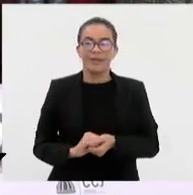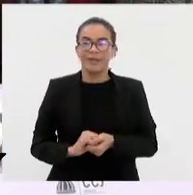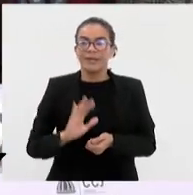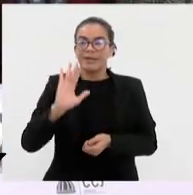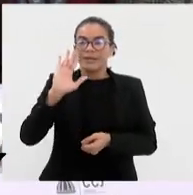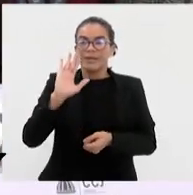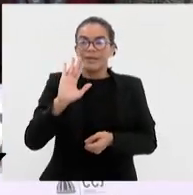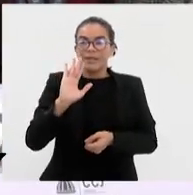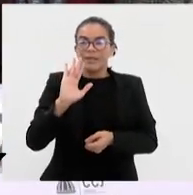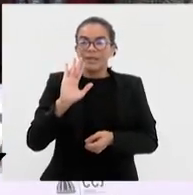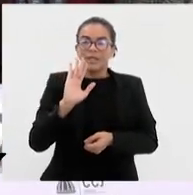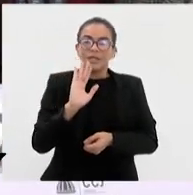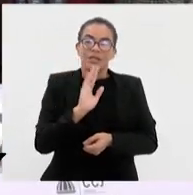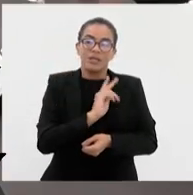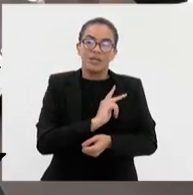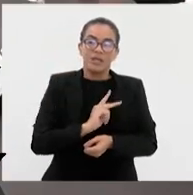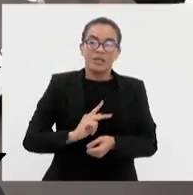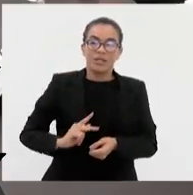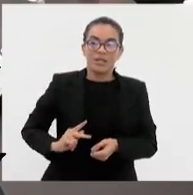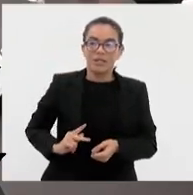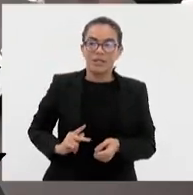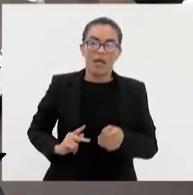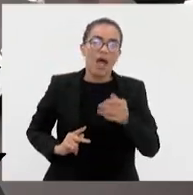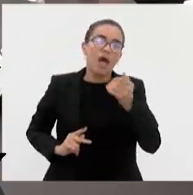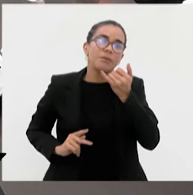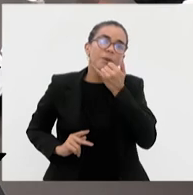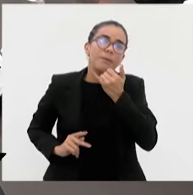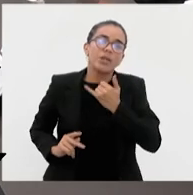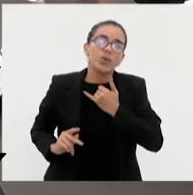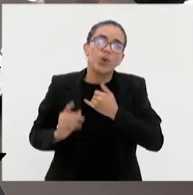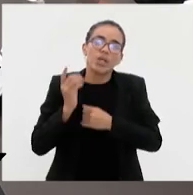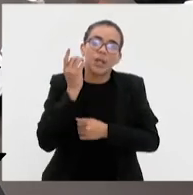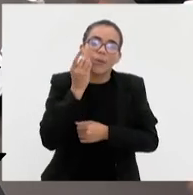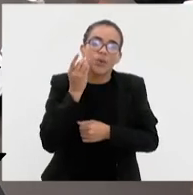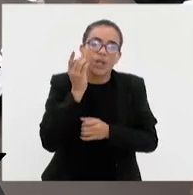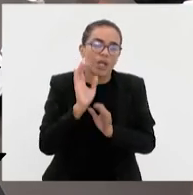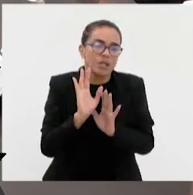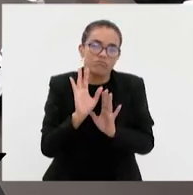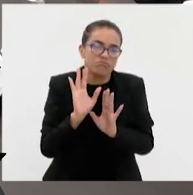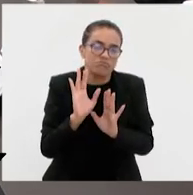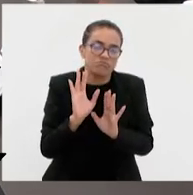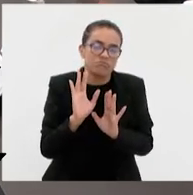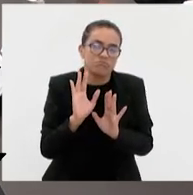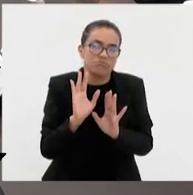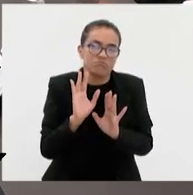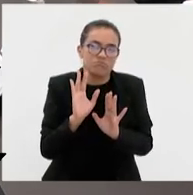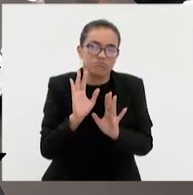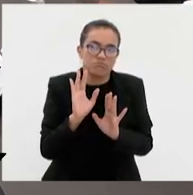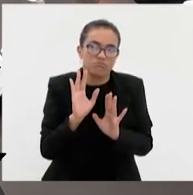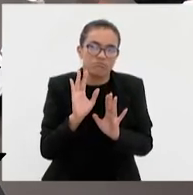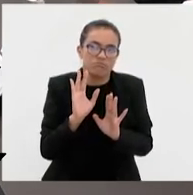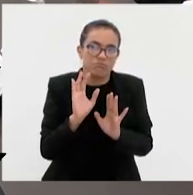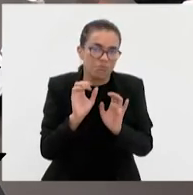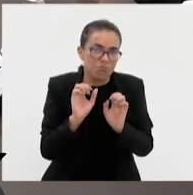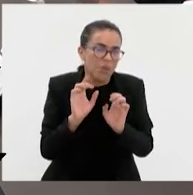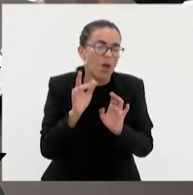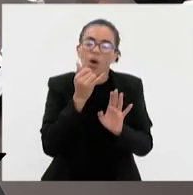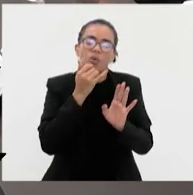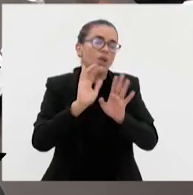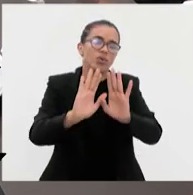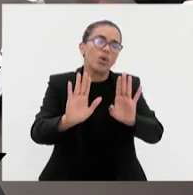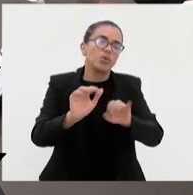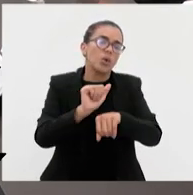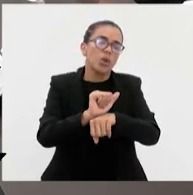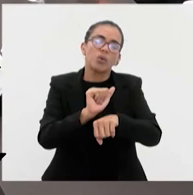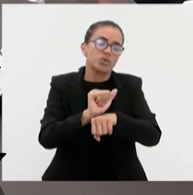não. Desculpe, deputado, eu pensei que o senhor. Não, é que ela fez uma parte, eu só vou concluir. Está bem. Por favor, eu